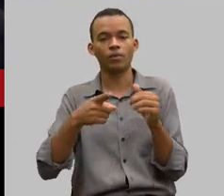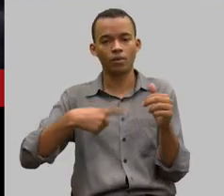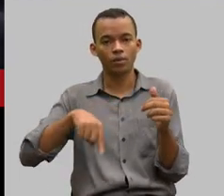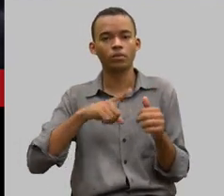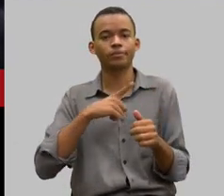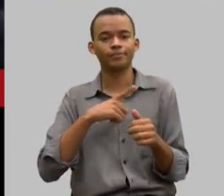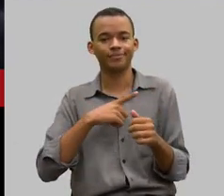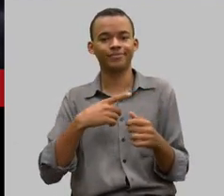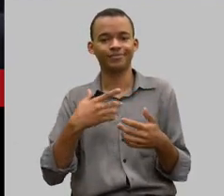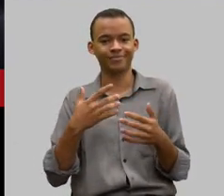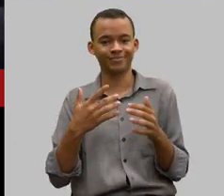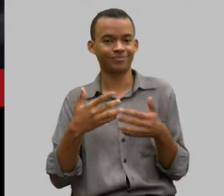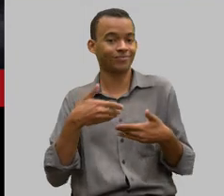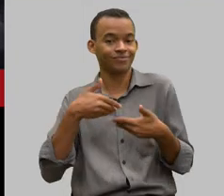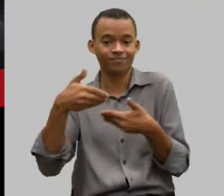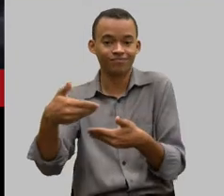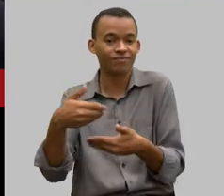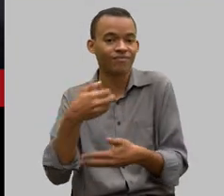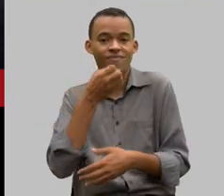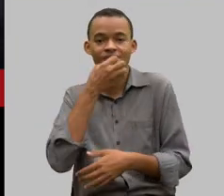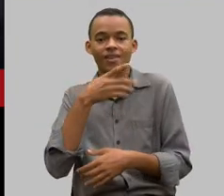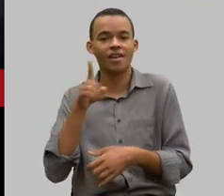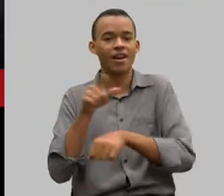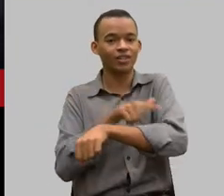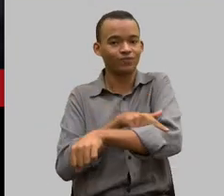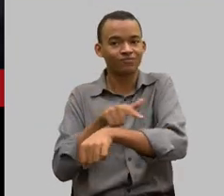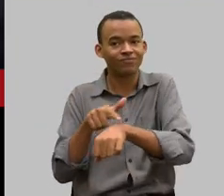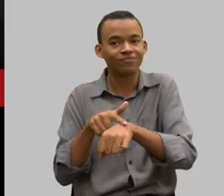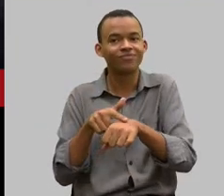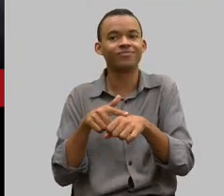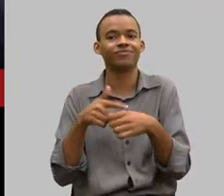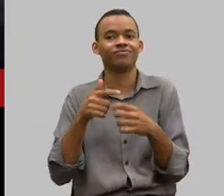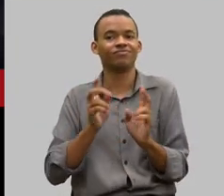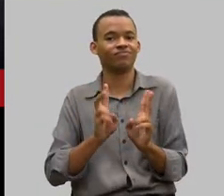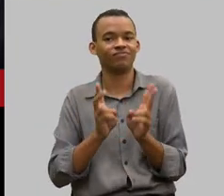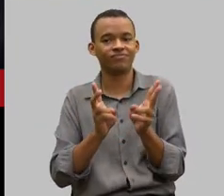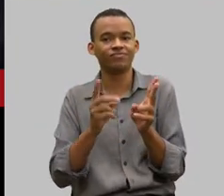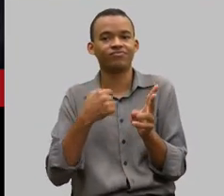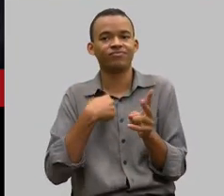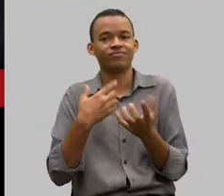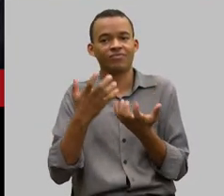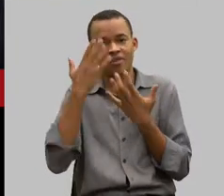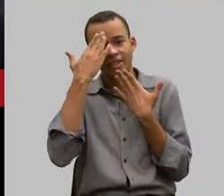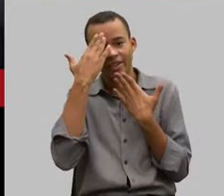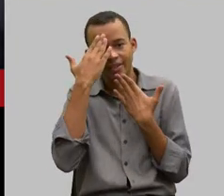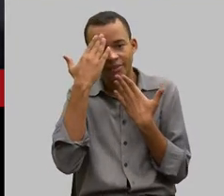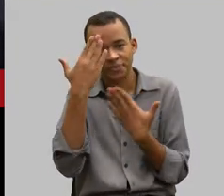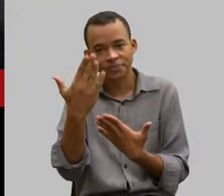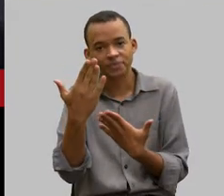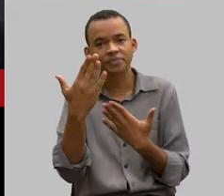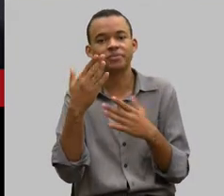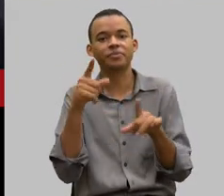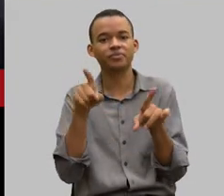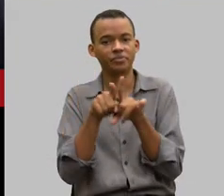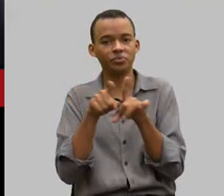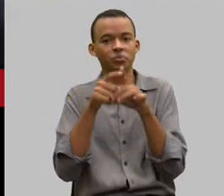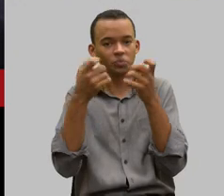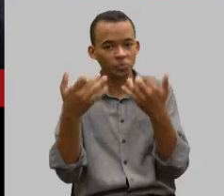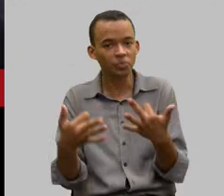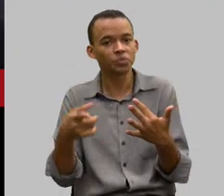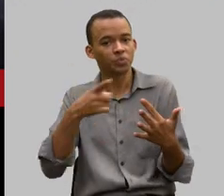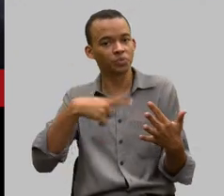ele nos atende Sempre com muita cortesia então eu tenho só que agradecê-lo e dizer que nós estamos lá à